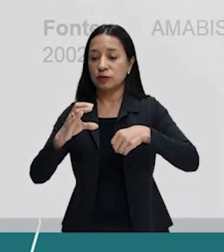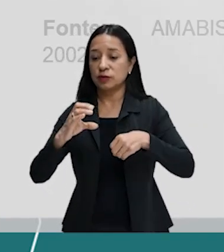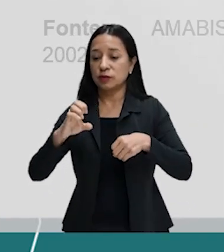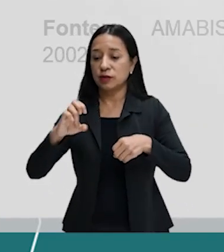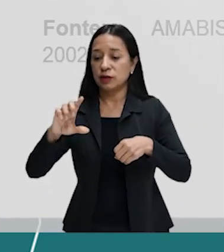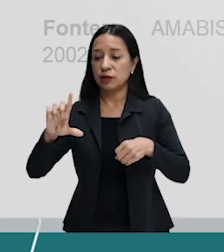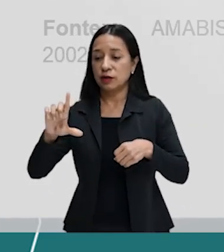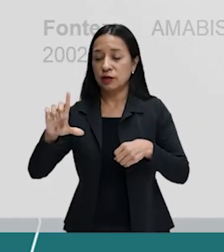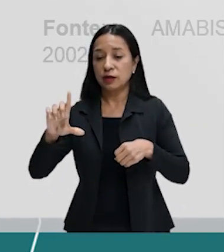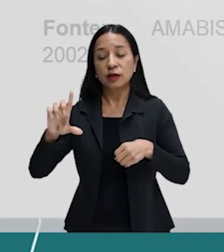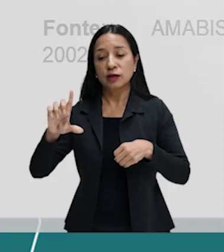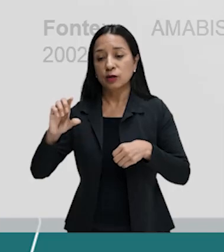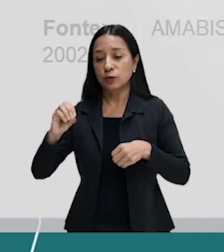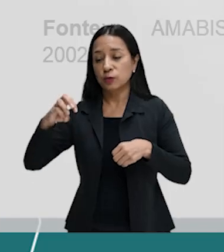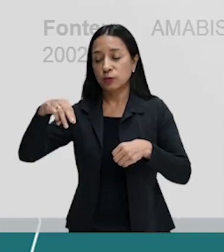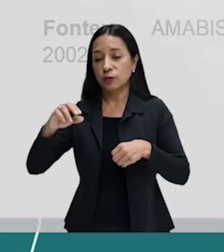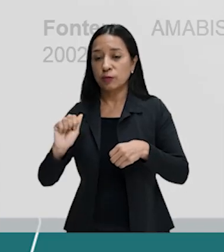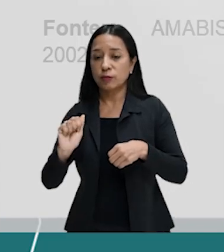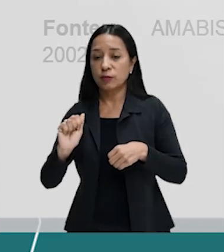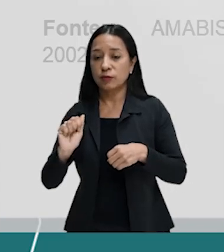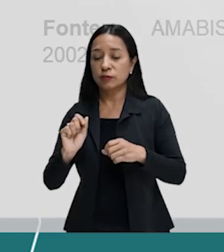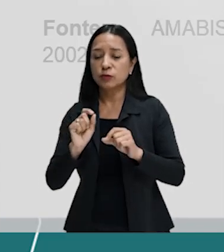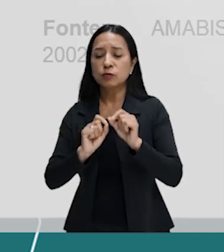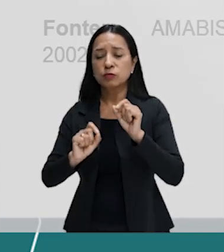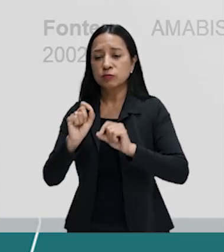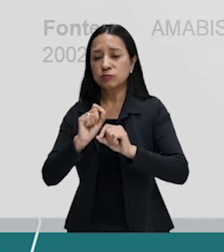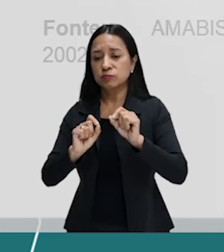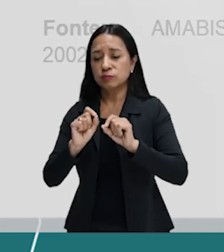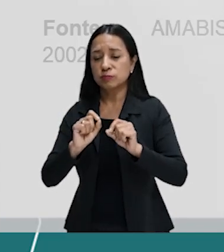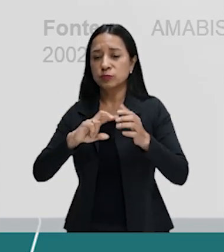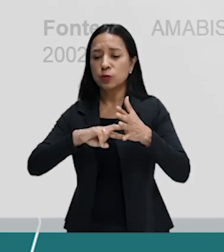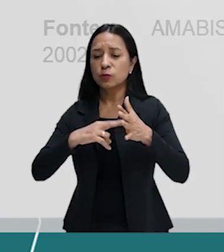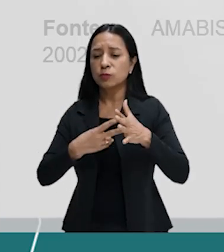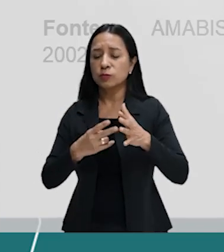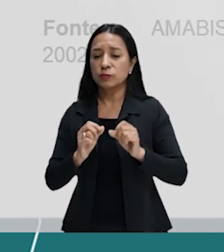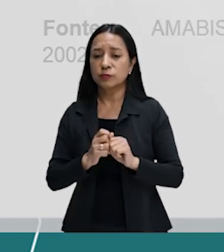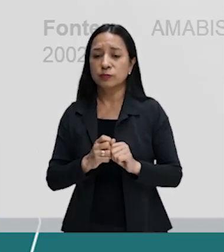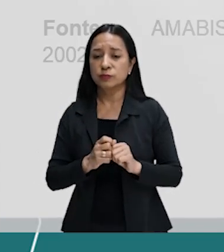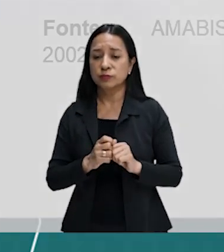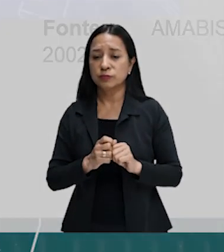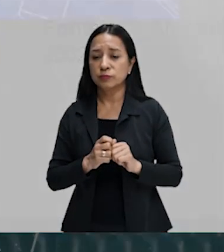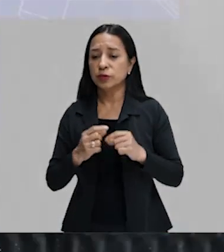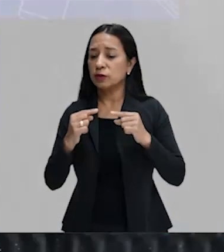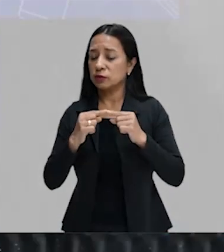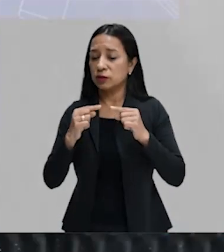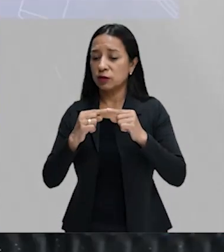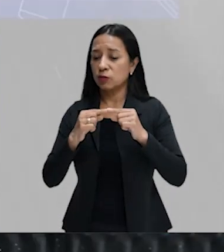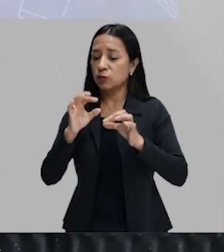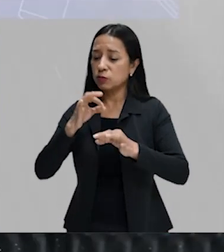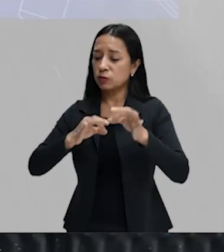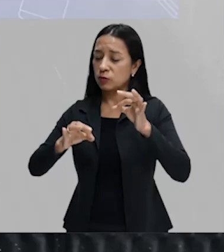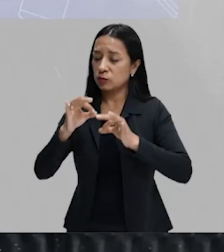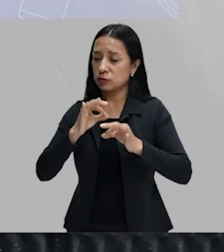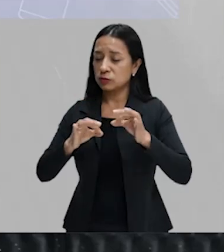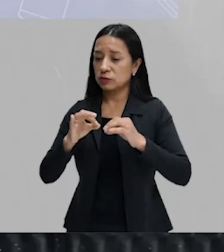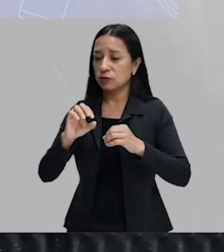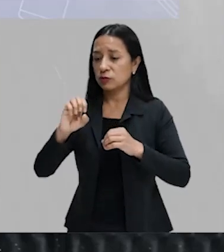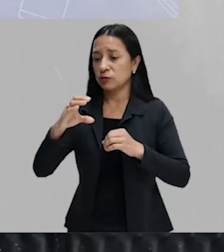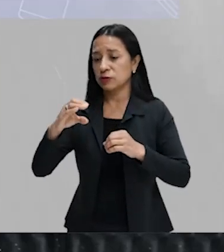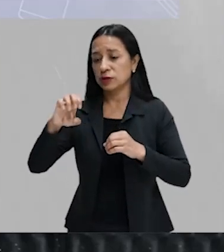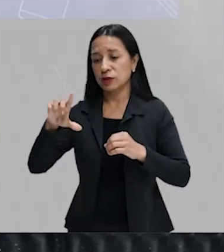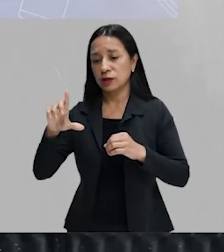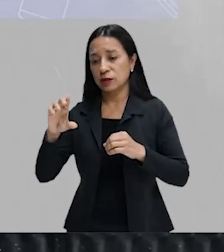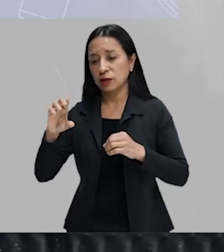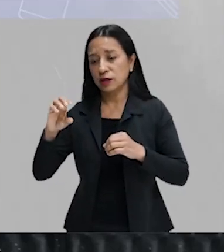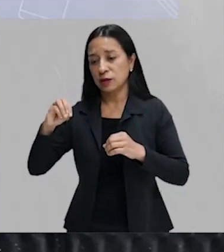celoma. Celoma, tá? Vamos lá. Só que, de acordo com a formação do celoma, esse